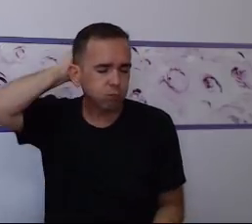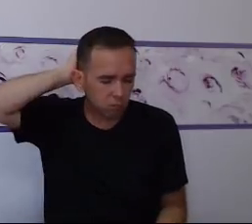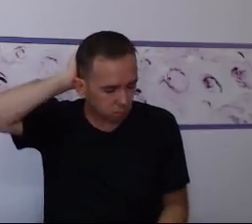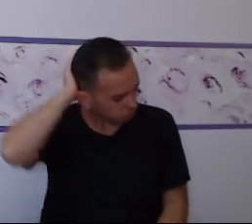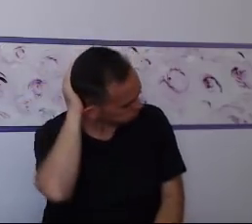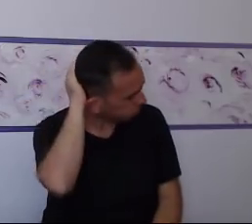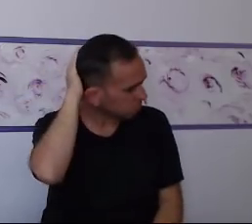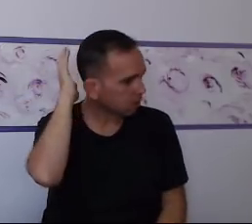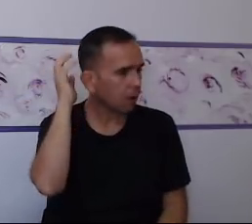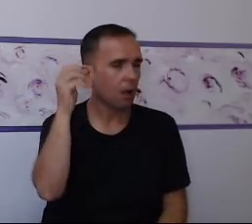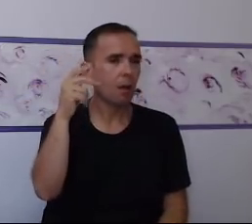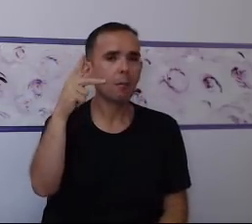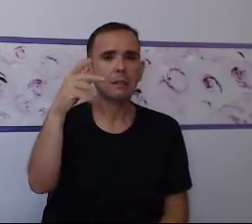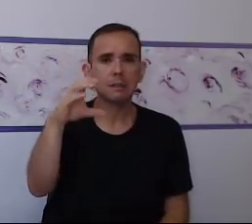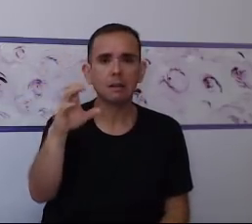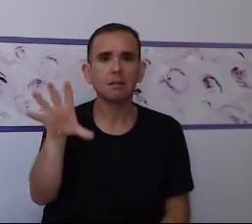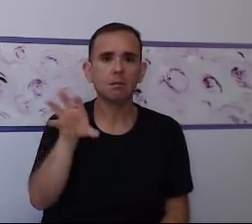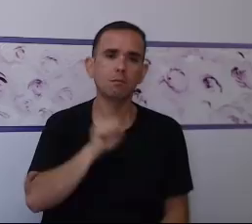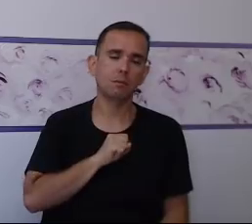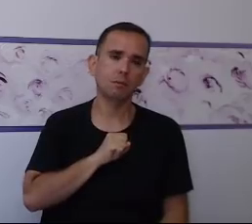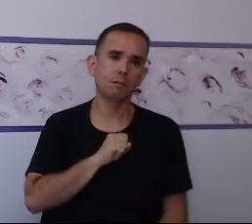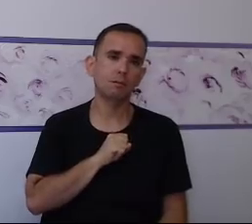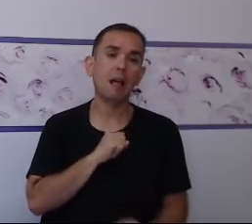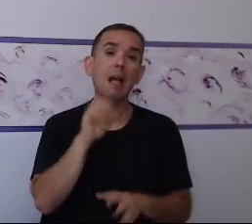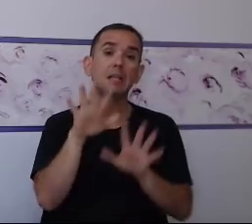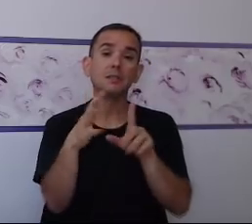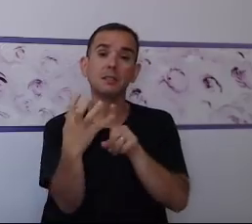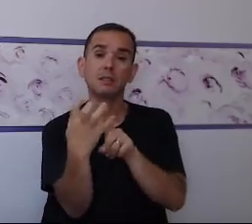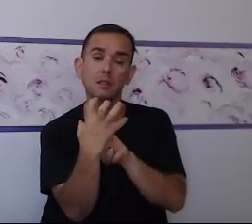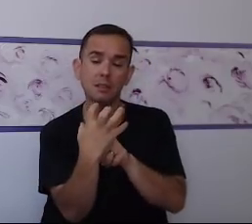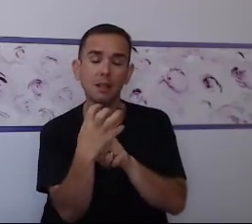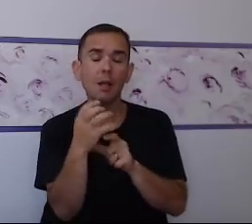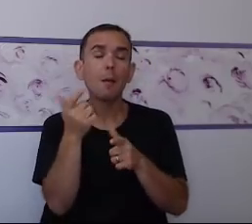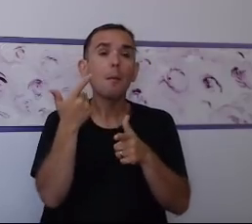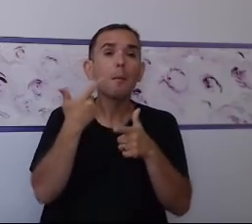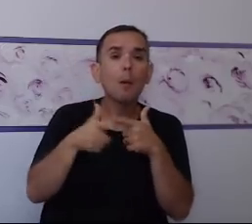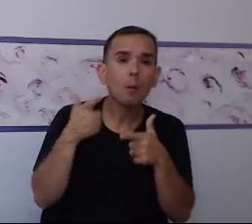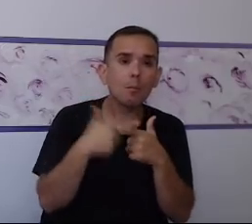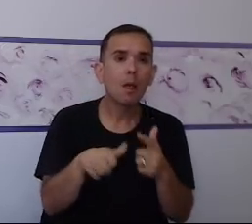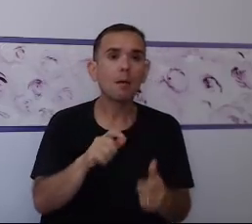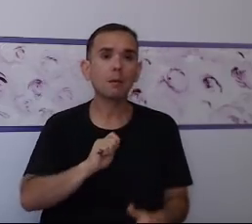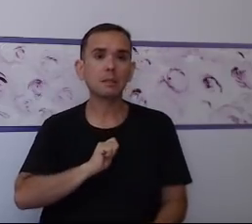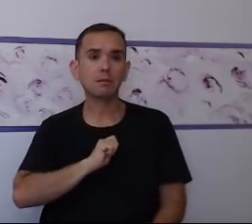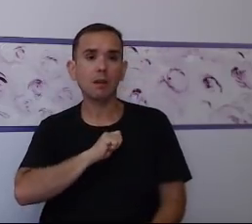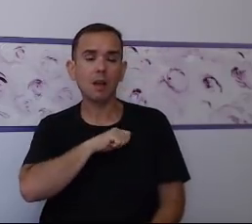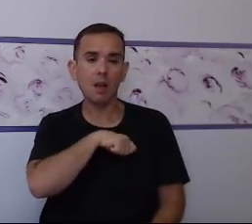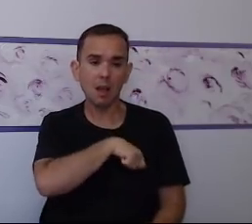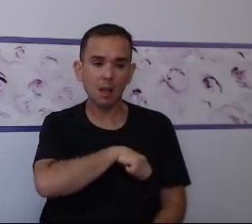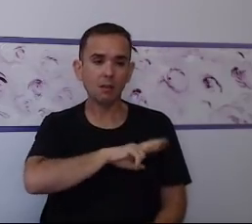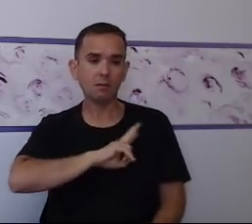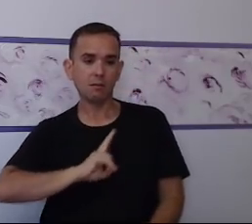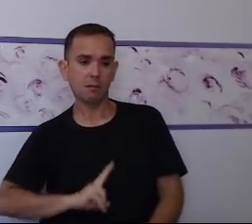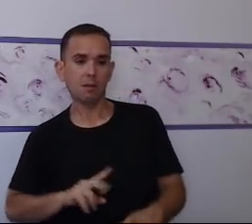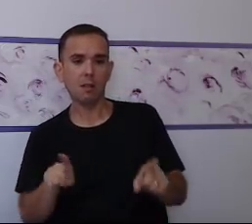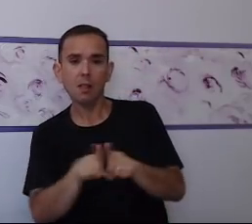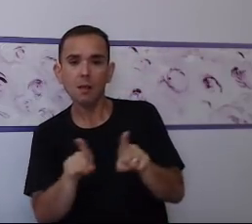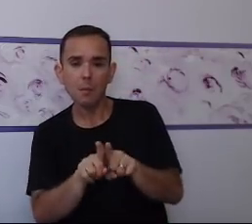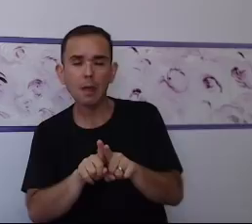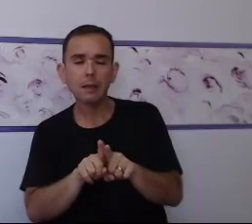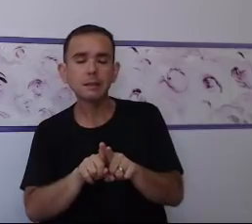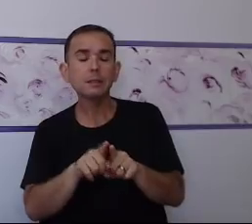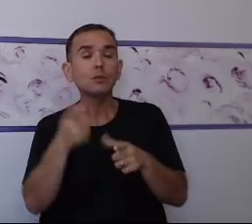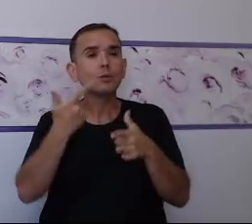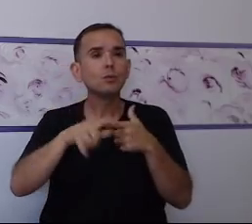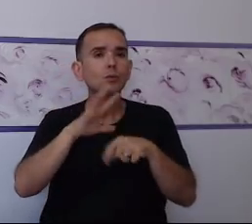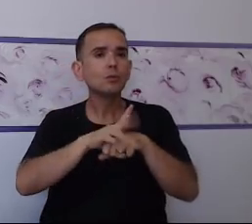cerebral. Infecções do bebê, acidentes vasculares, anóxias, né, causas tóxicas e neoplasias.